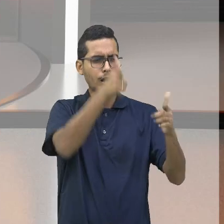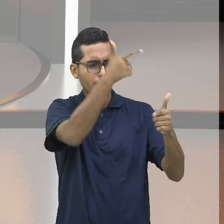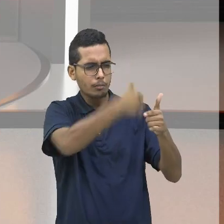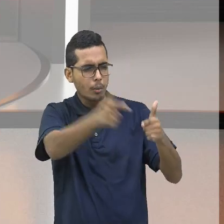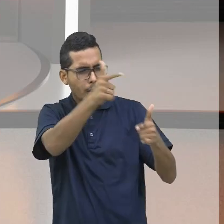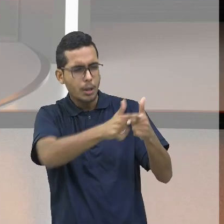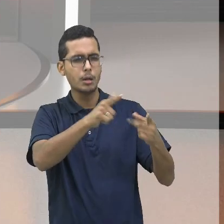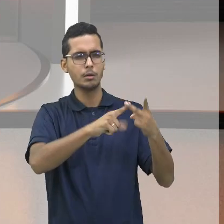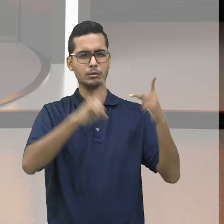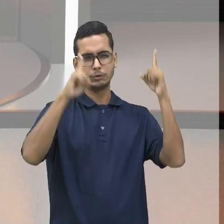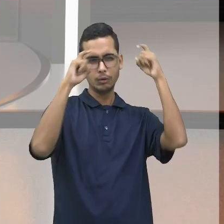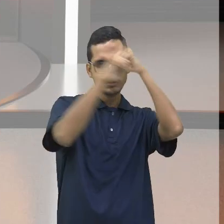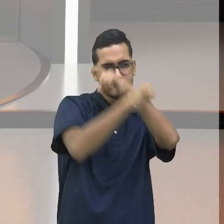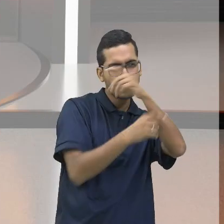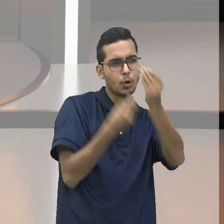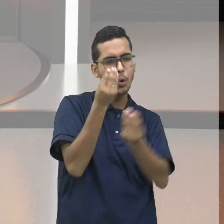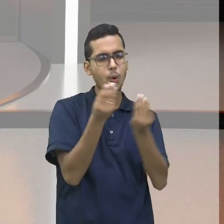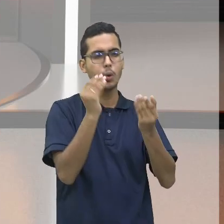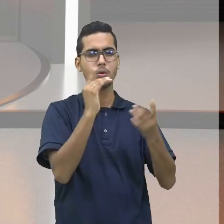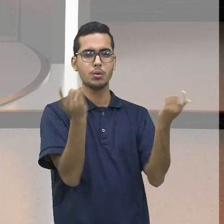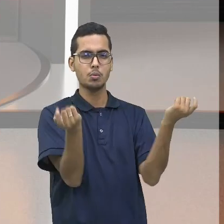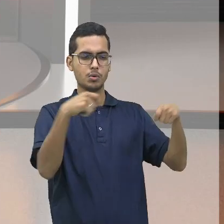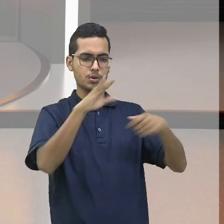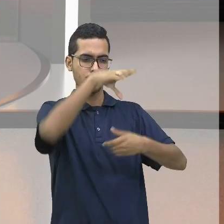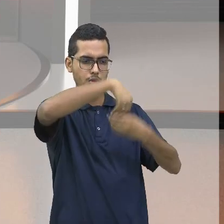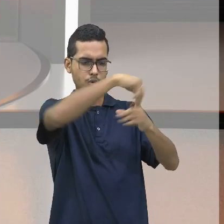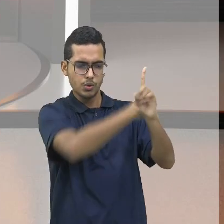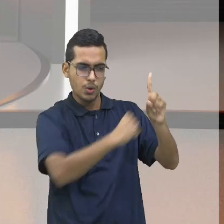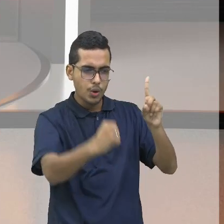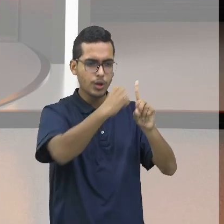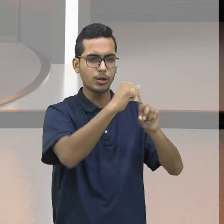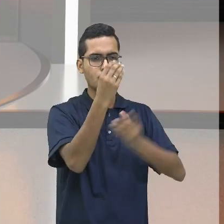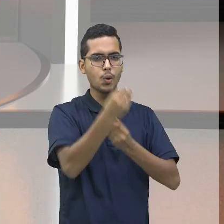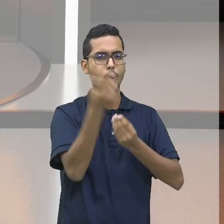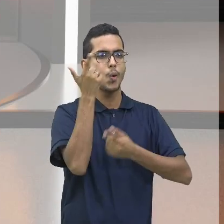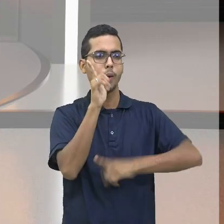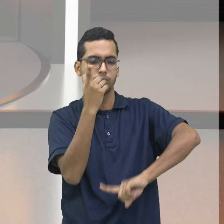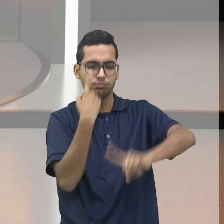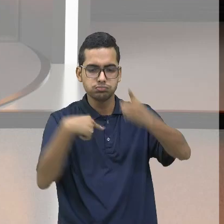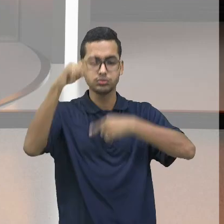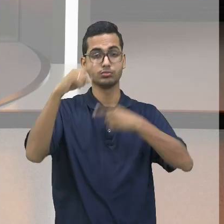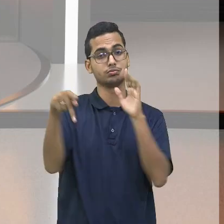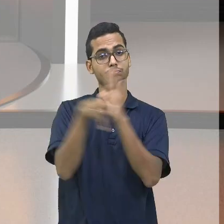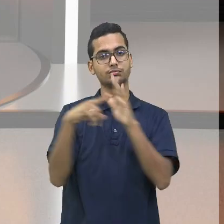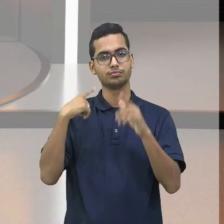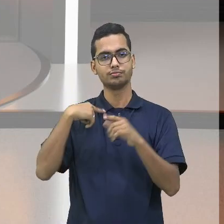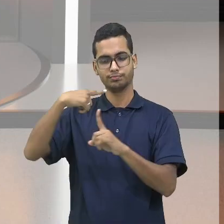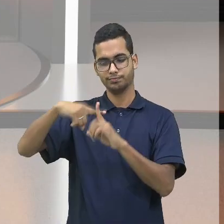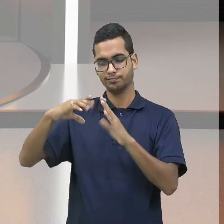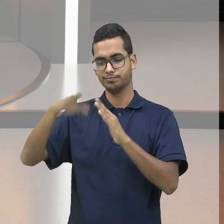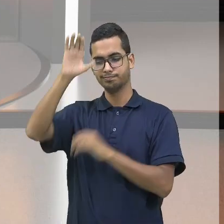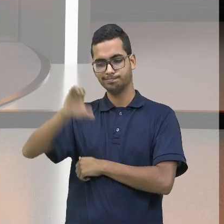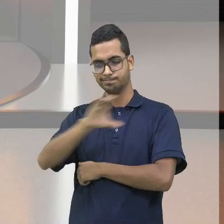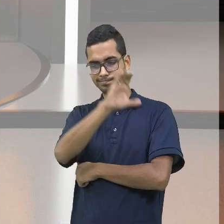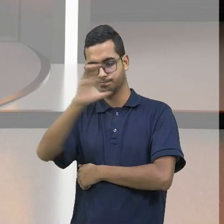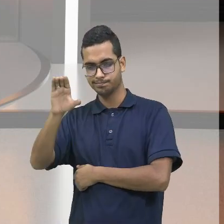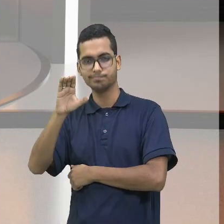possibilidades sociais do mundo. Então, a Igreja Católica, ela vai reger, ela vai ser a grande,